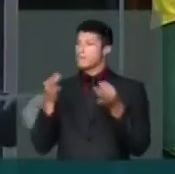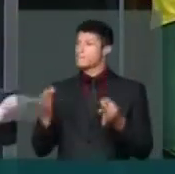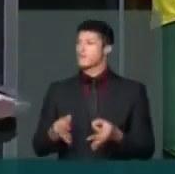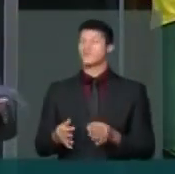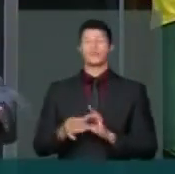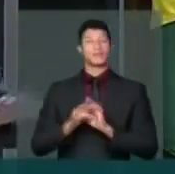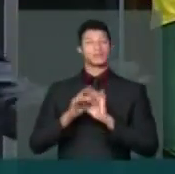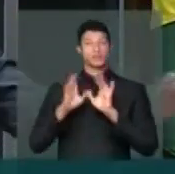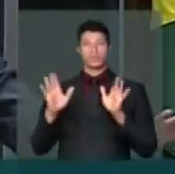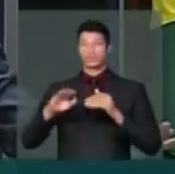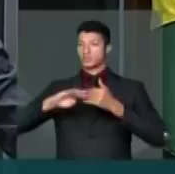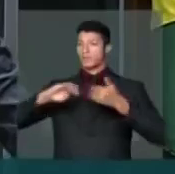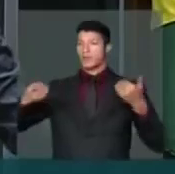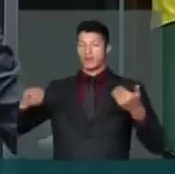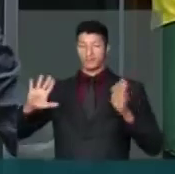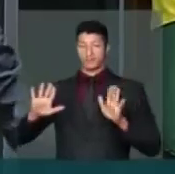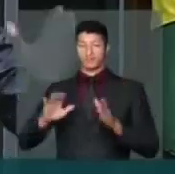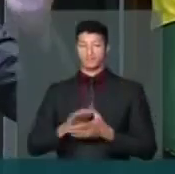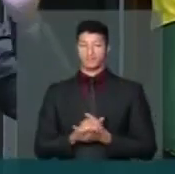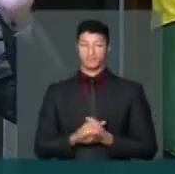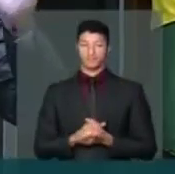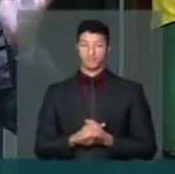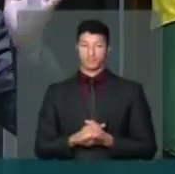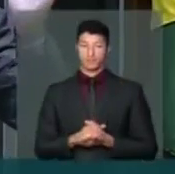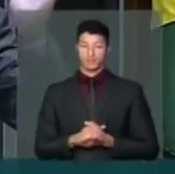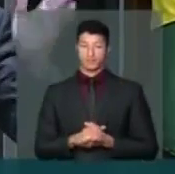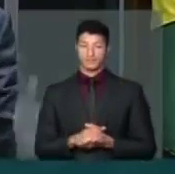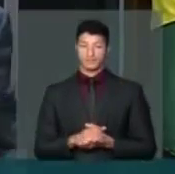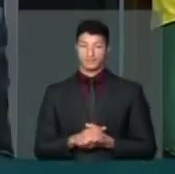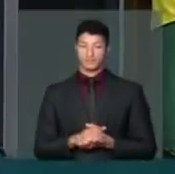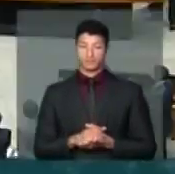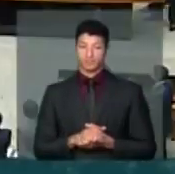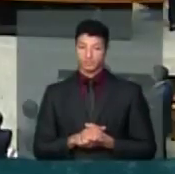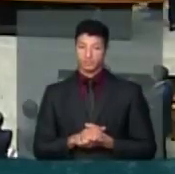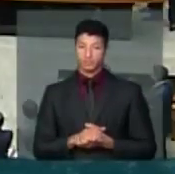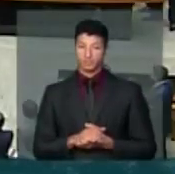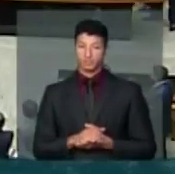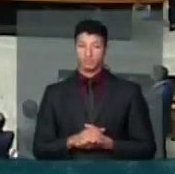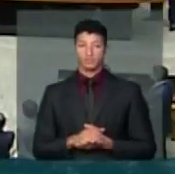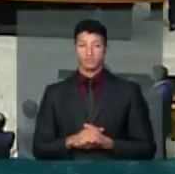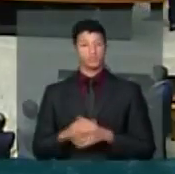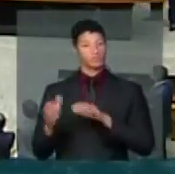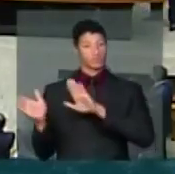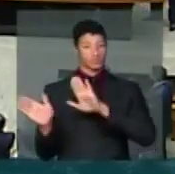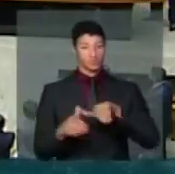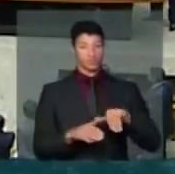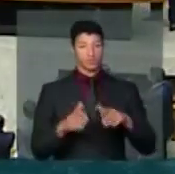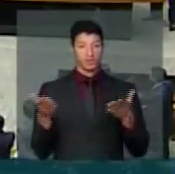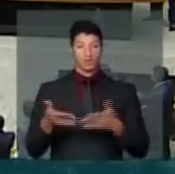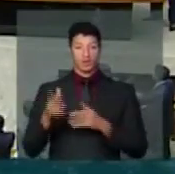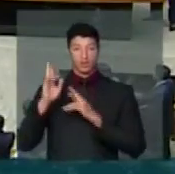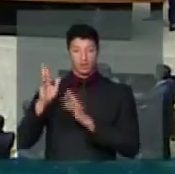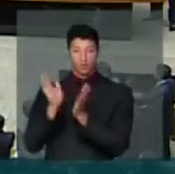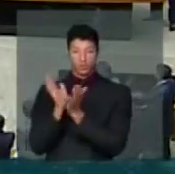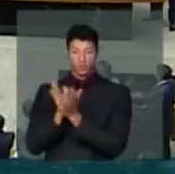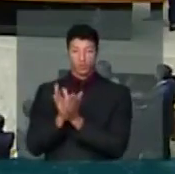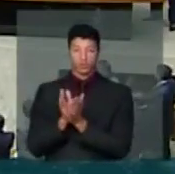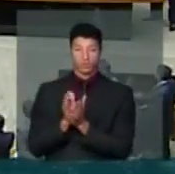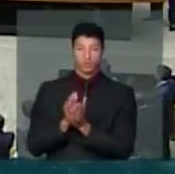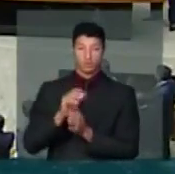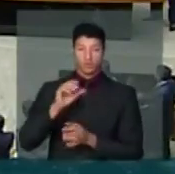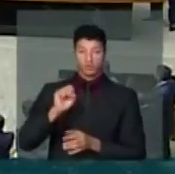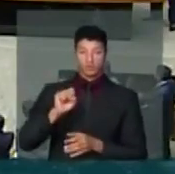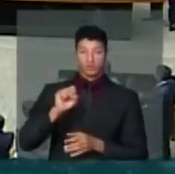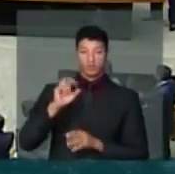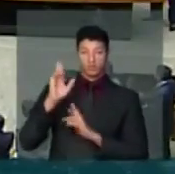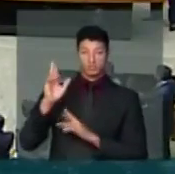perfeitamente separável. Bom, vou concluir os líderes. Sr. Sérgio Jeiter, pelo